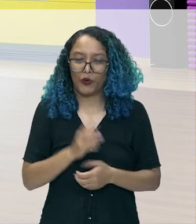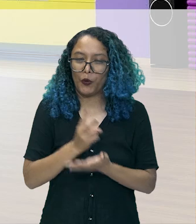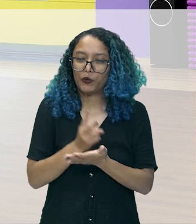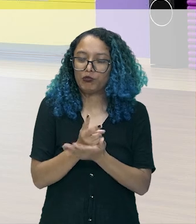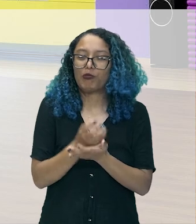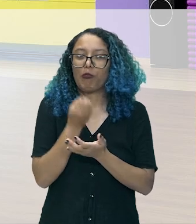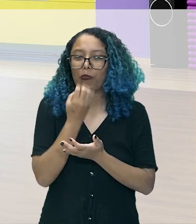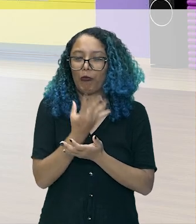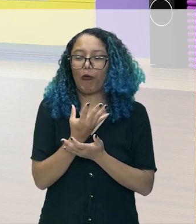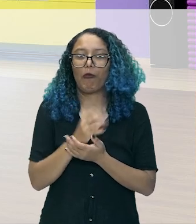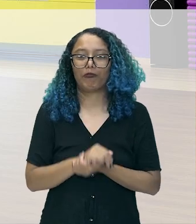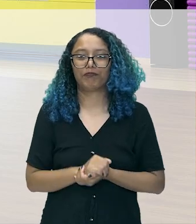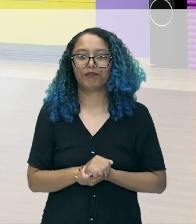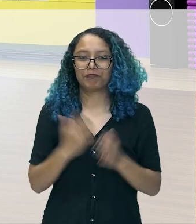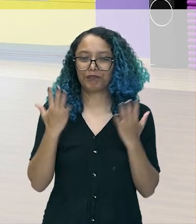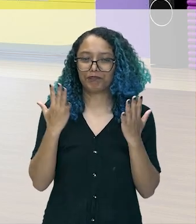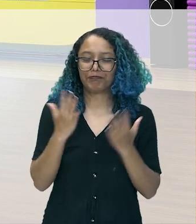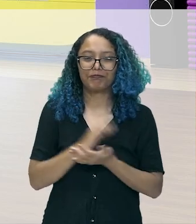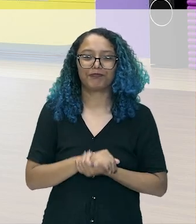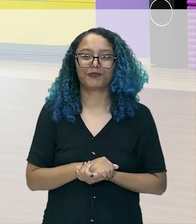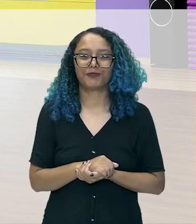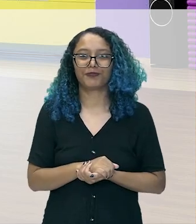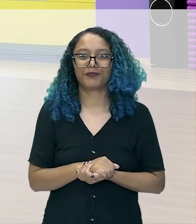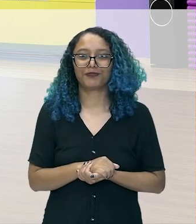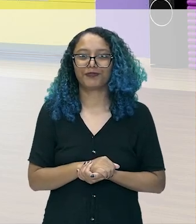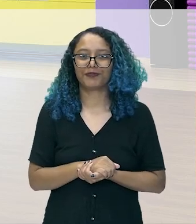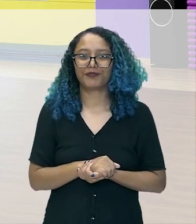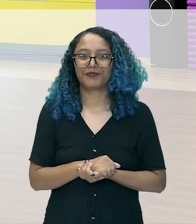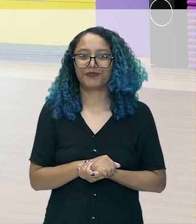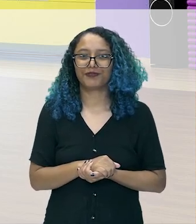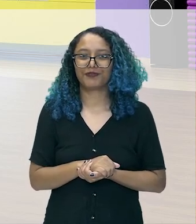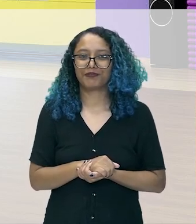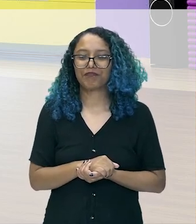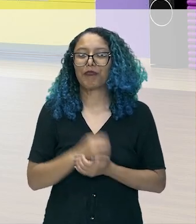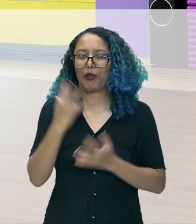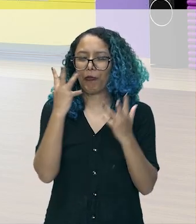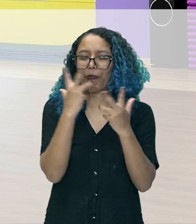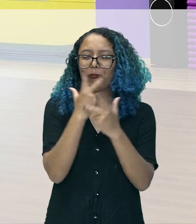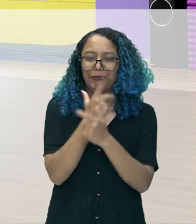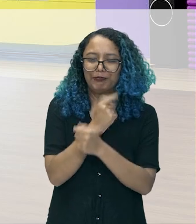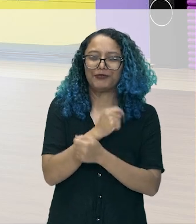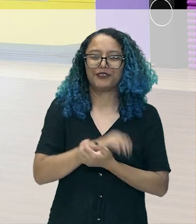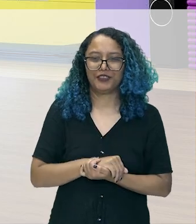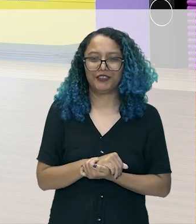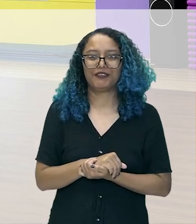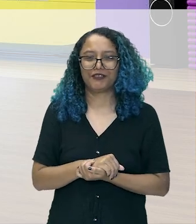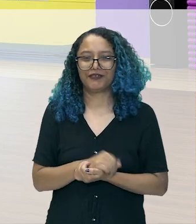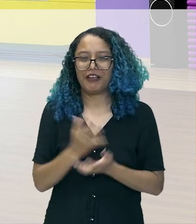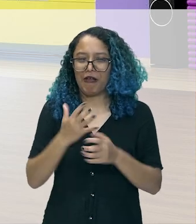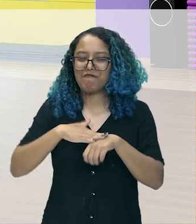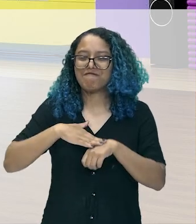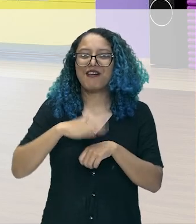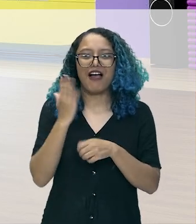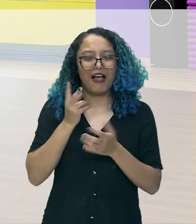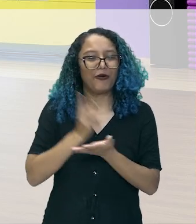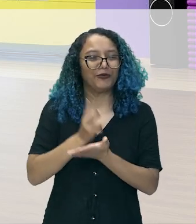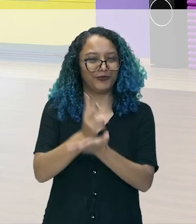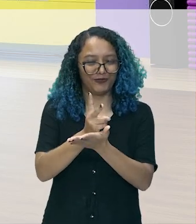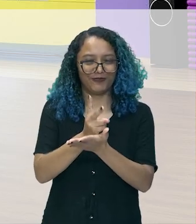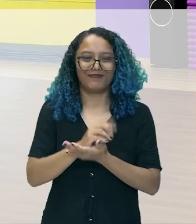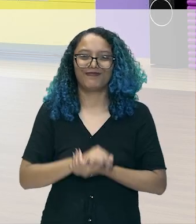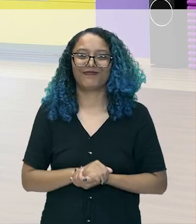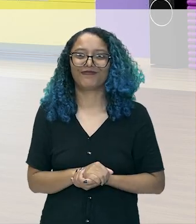6, 7, 8. Dá uma respirada e continua. Não para de uma vez não, que ainda tem atividade.